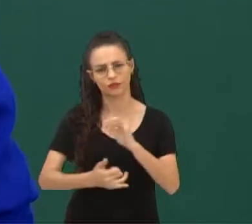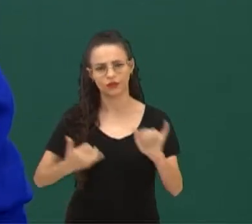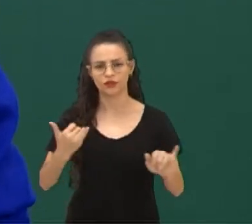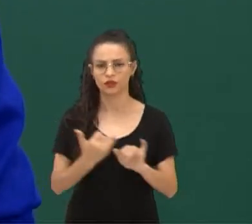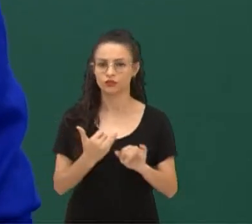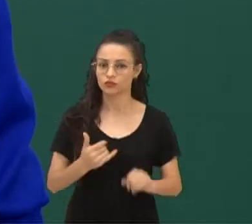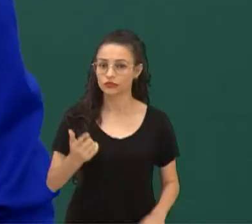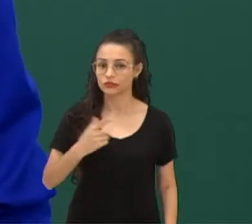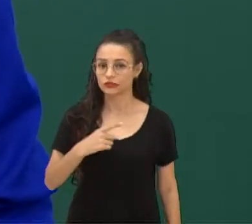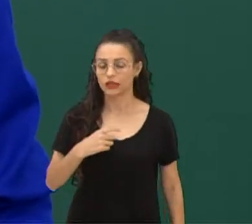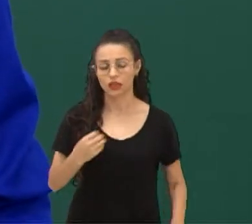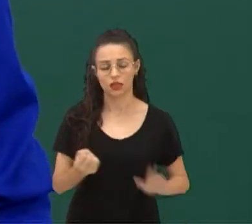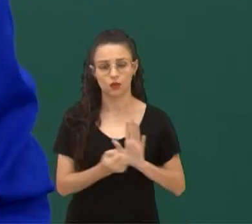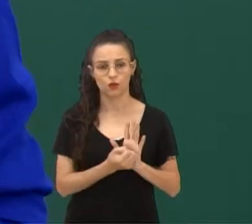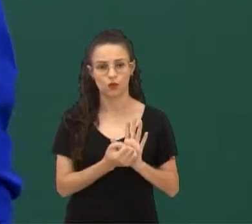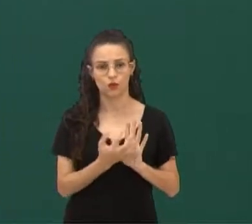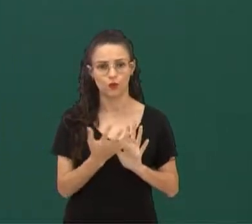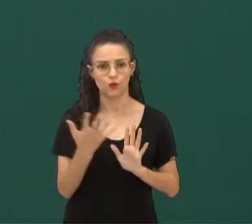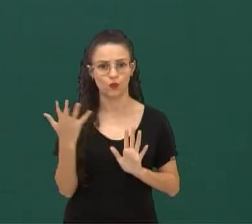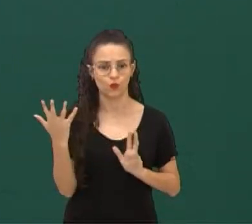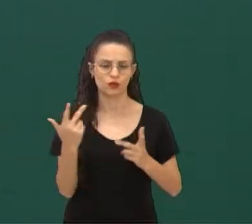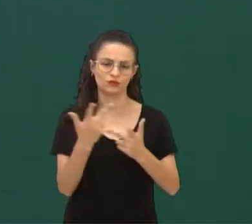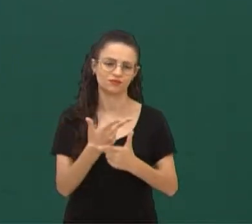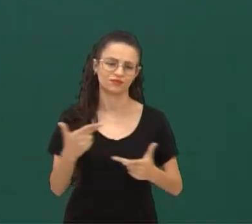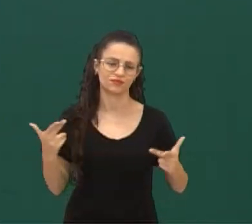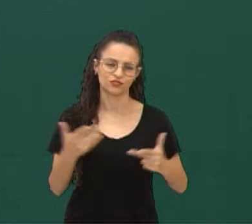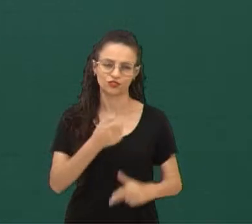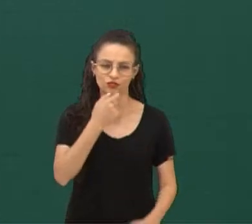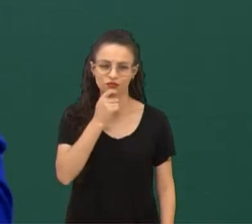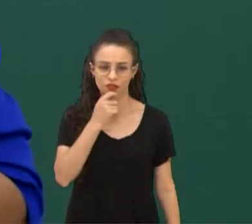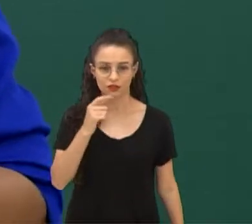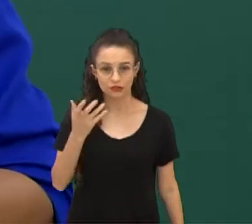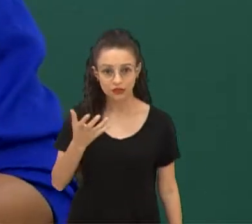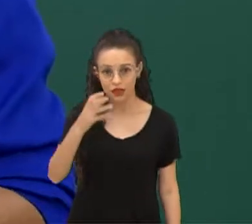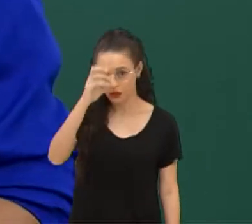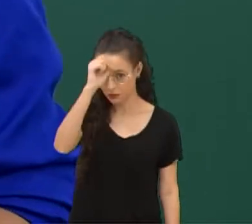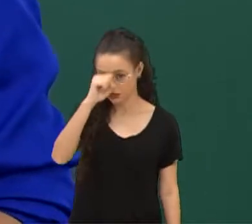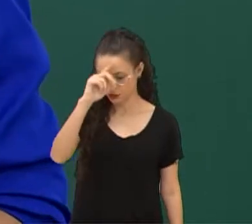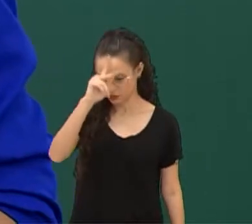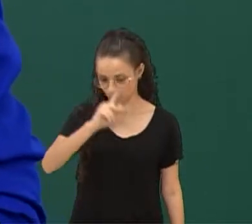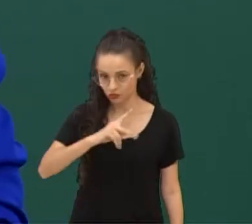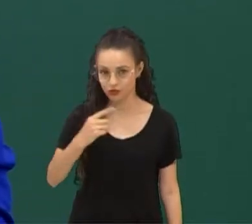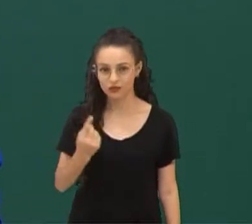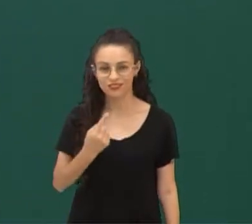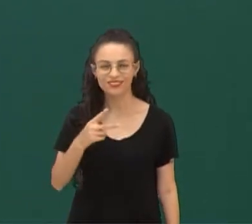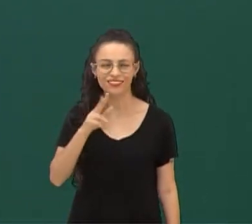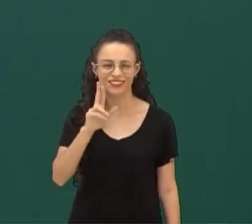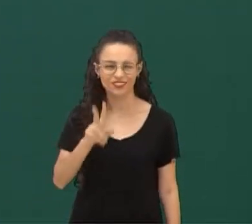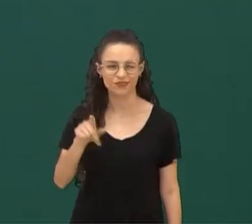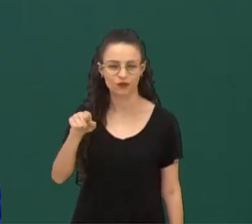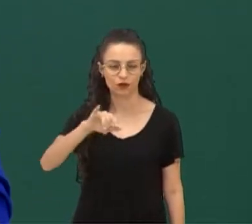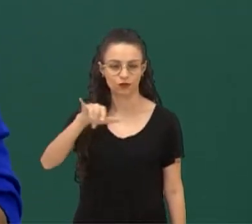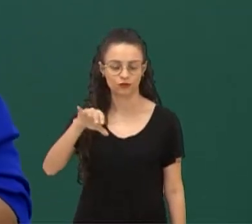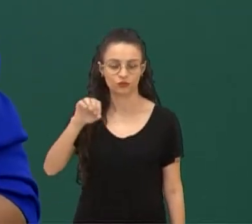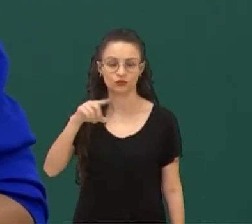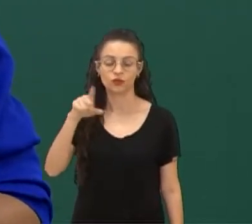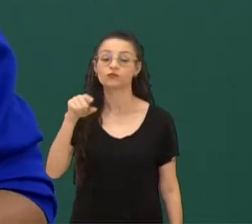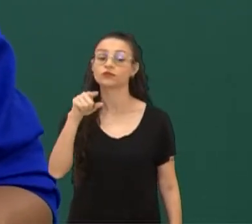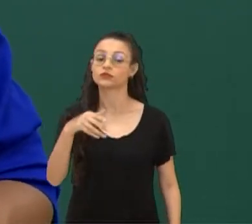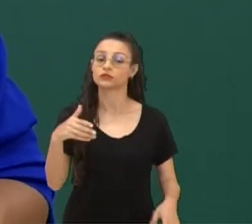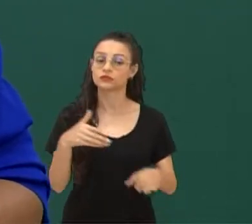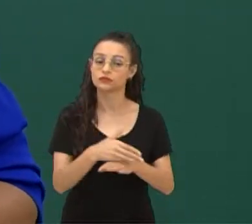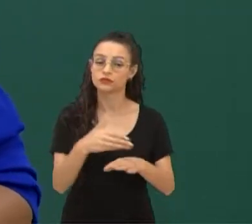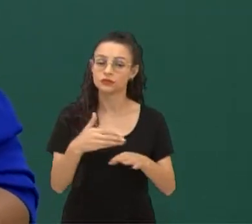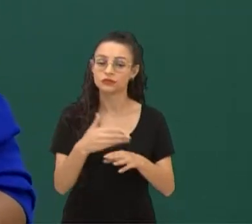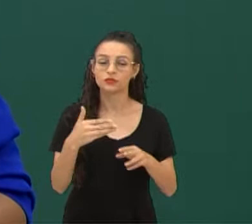você tem muita coisa ali de inglês entendeu então pra Claro que aprender sozinho como João por exemplo a sessão nas mídias de uma hora